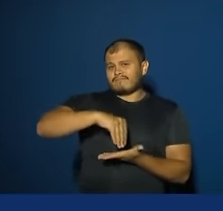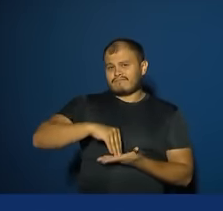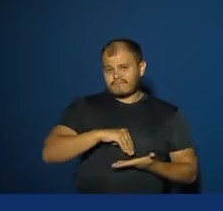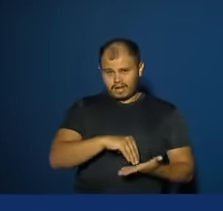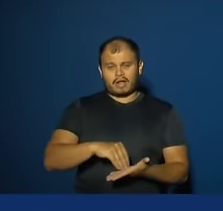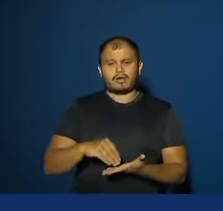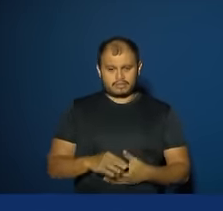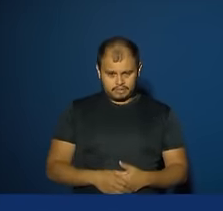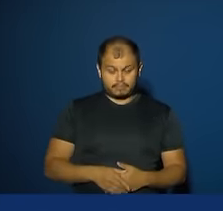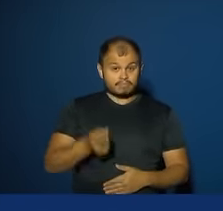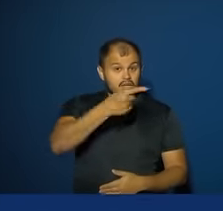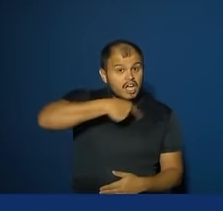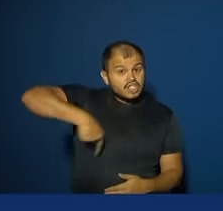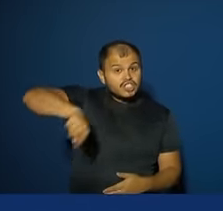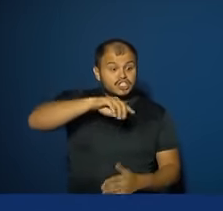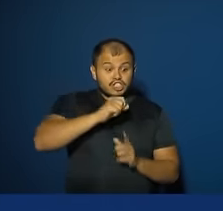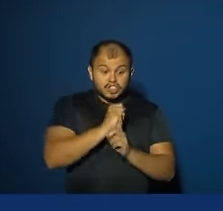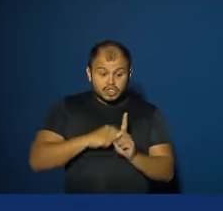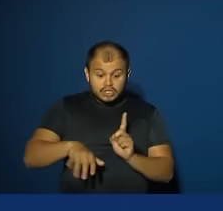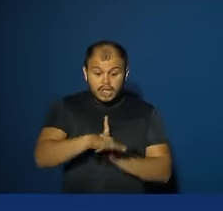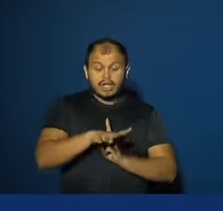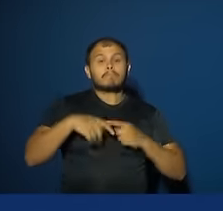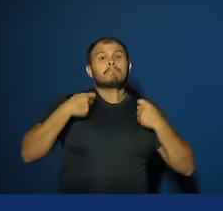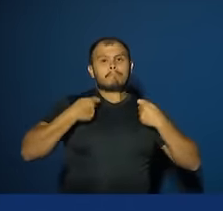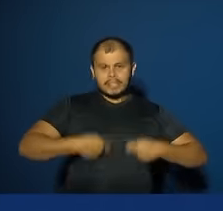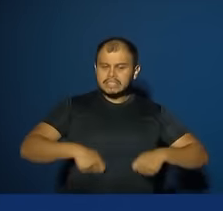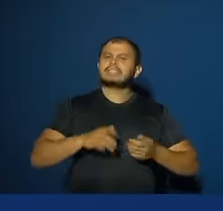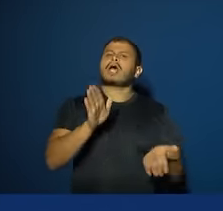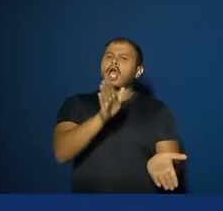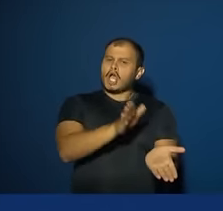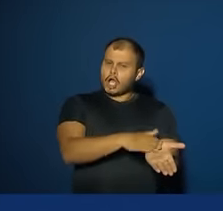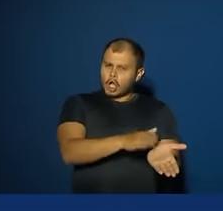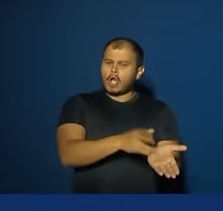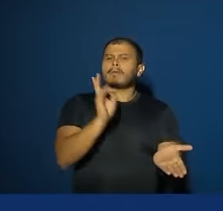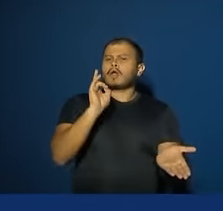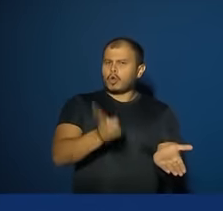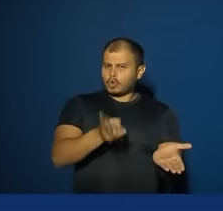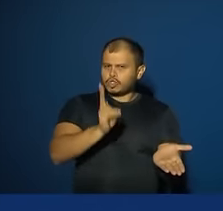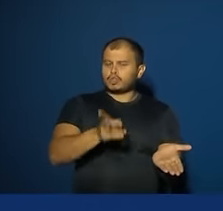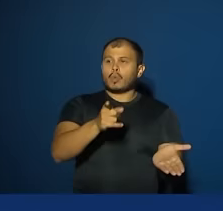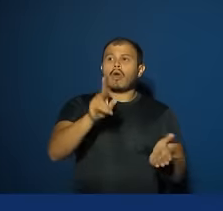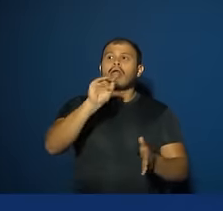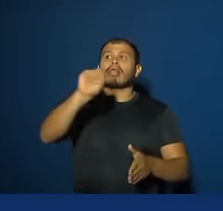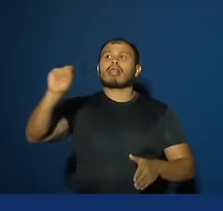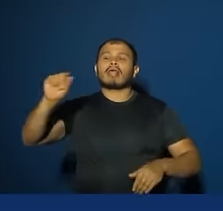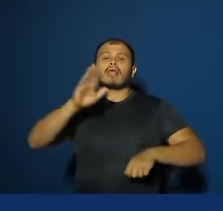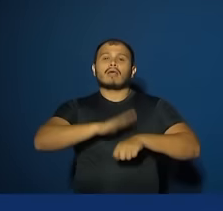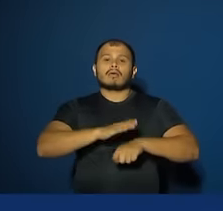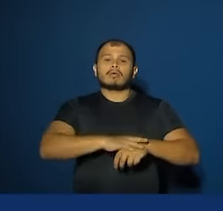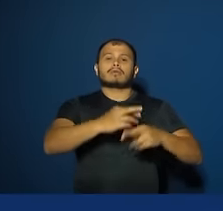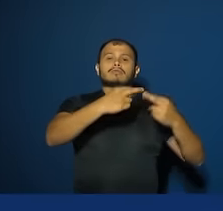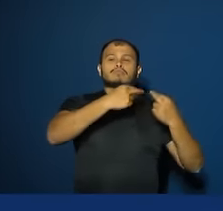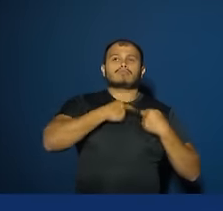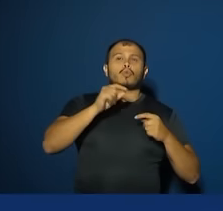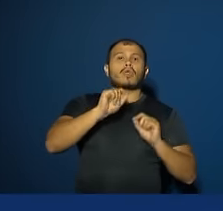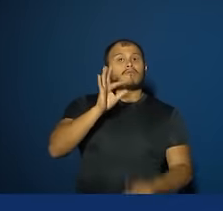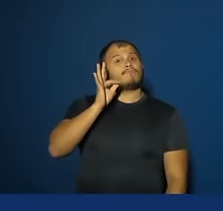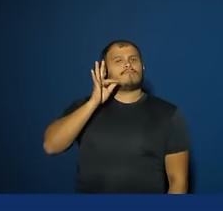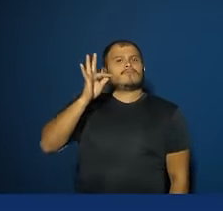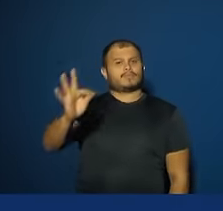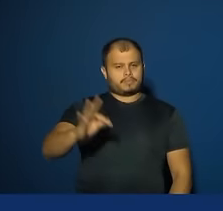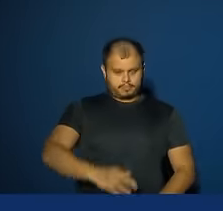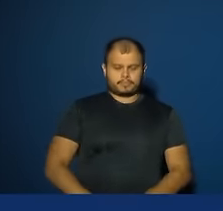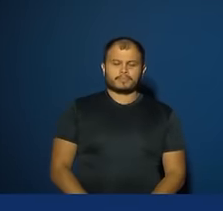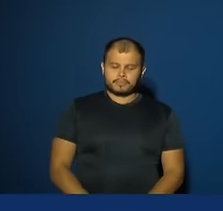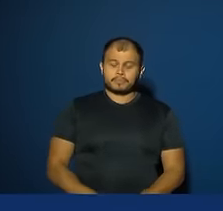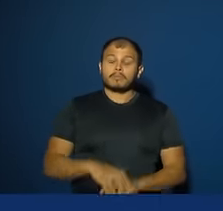presente nós sociedade temos que continuar cobrando essa responsabilidade com longo prazo dito